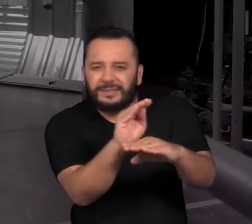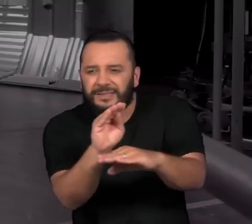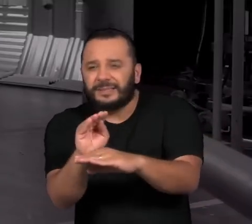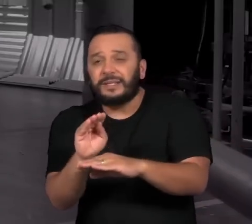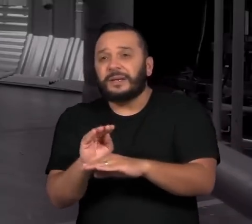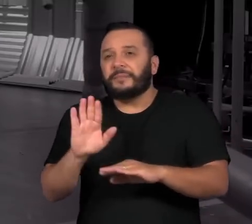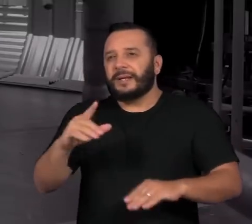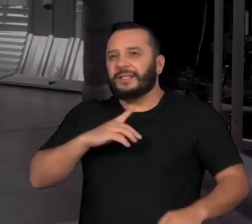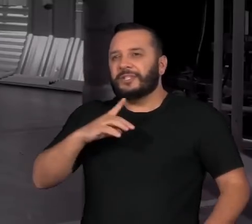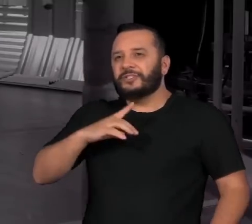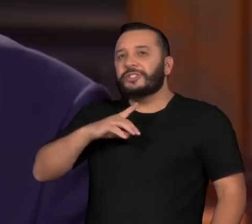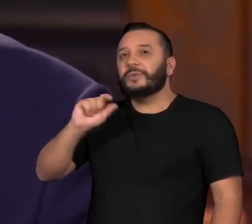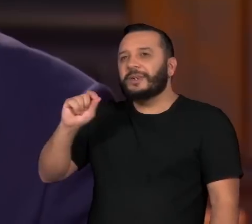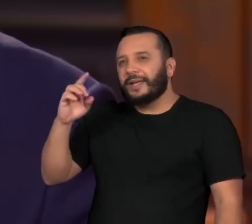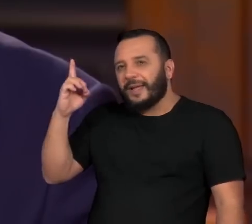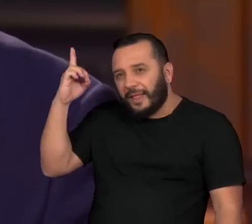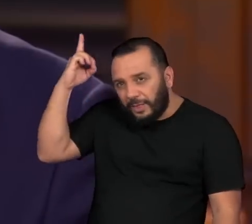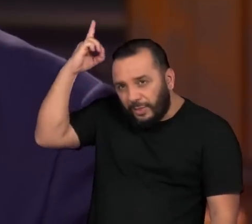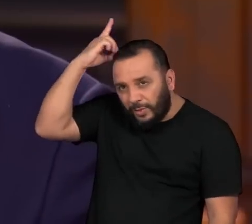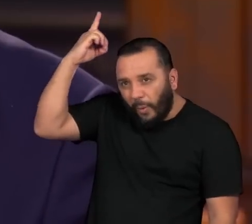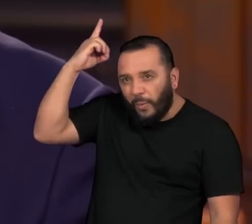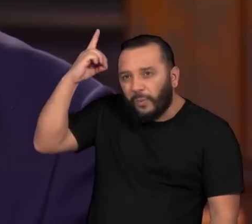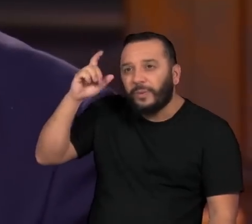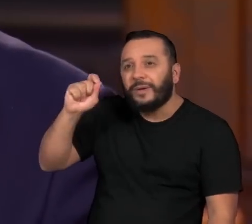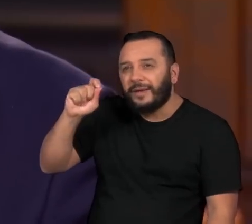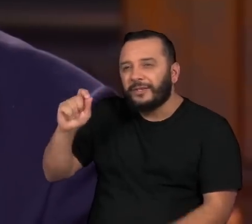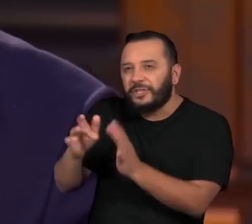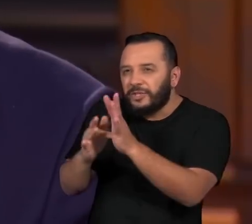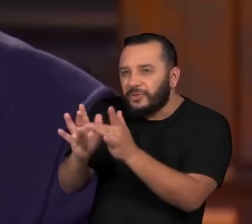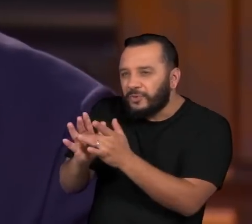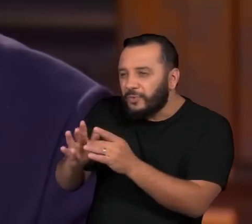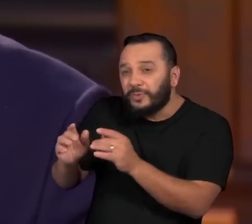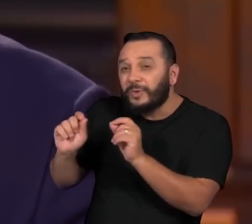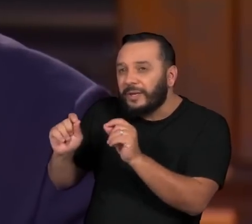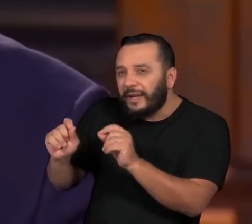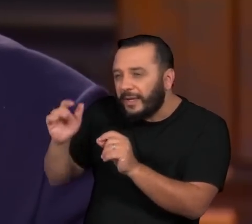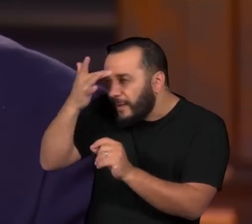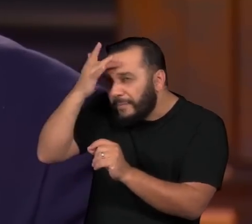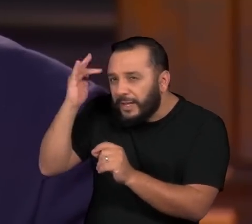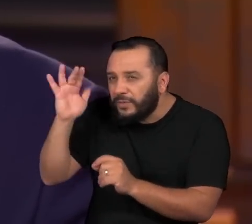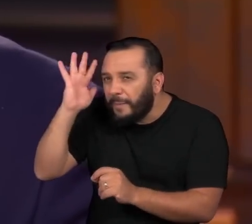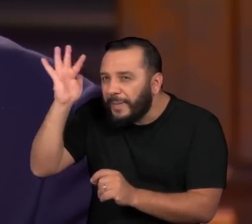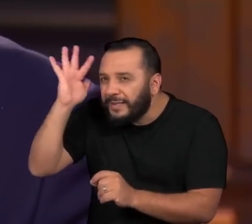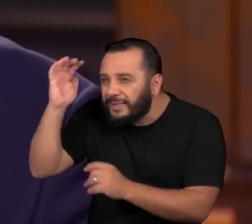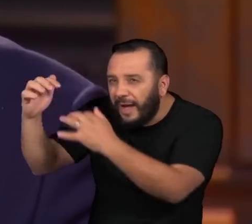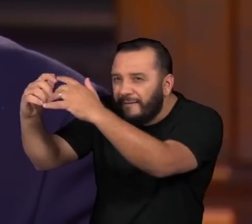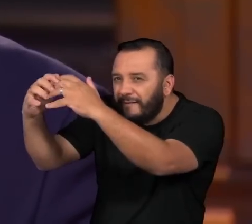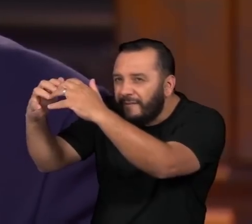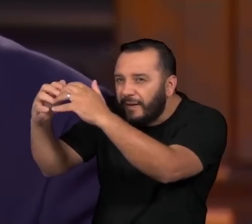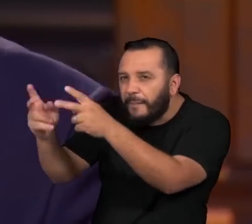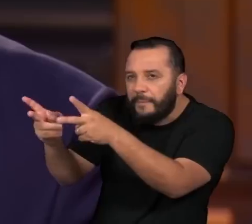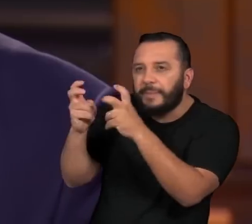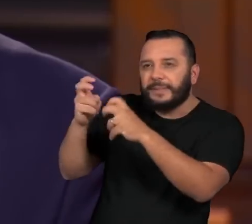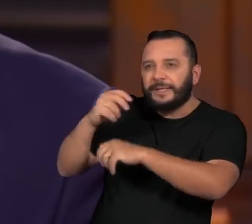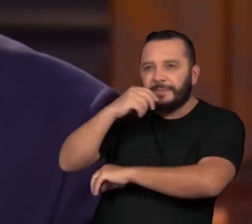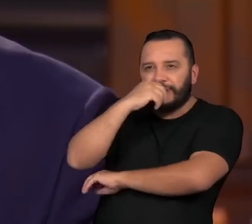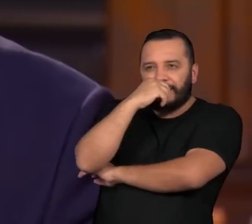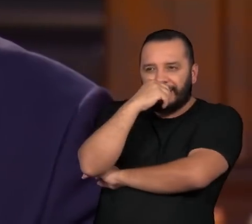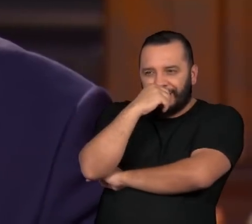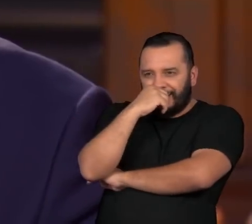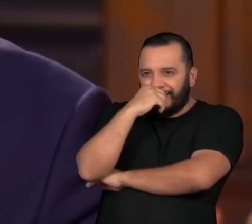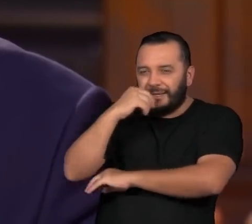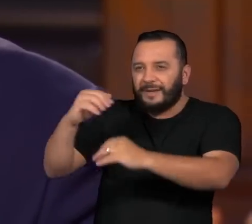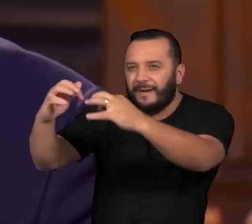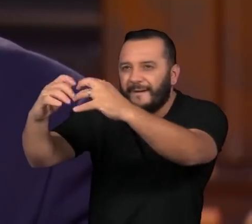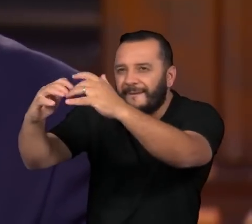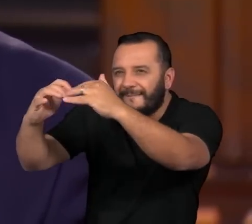sobrenatural, que era perscrutar o coração. Jesus sabia o que a gente pensava e não falava. Ele conseguia, ele era um dom